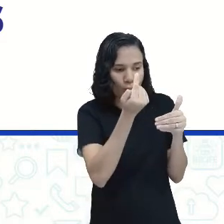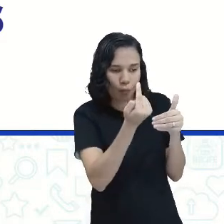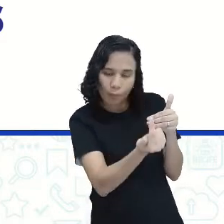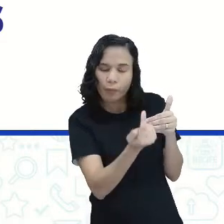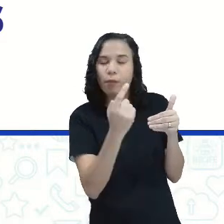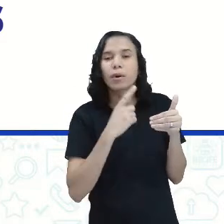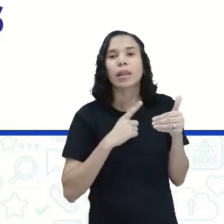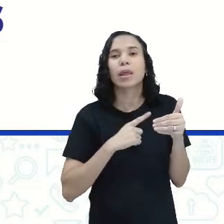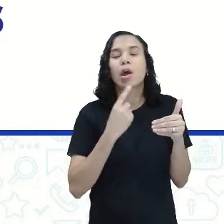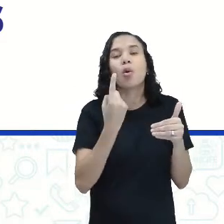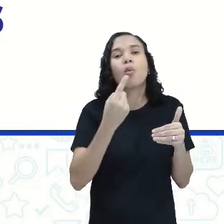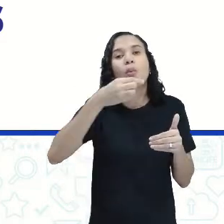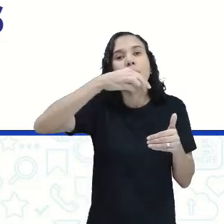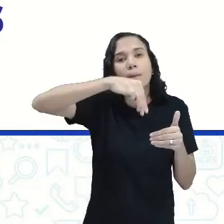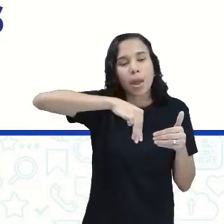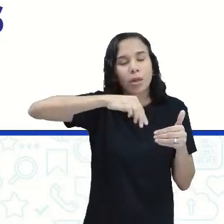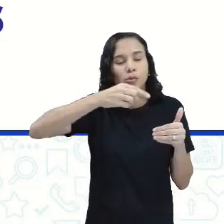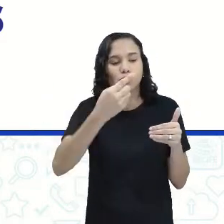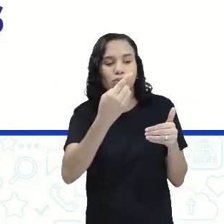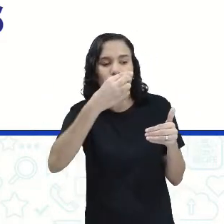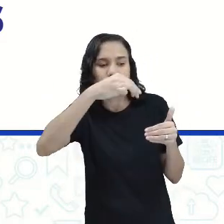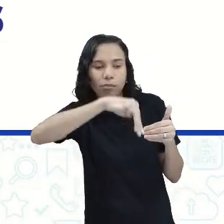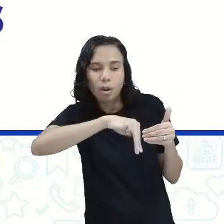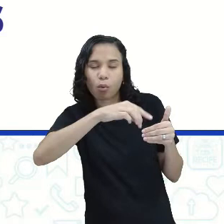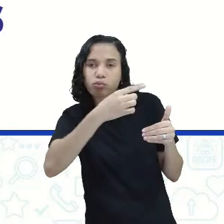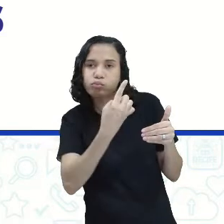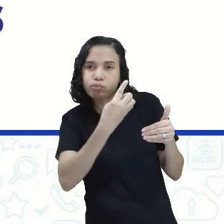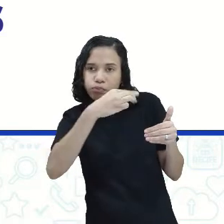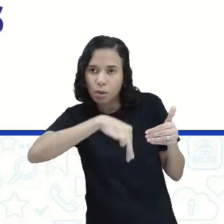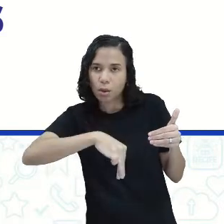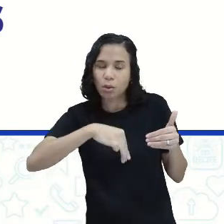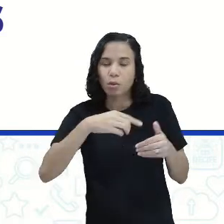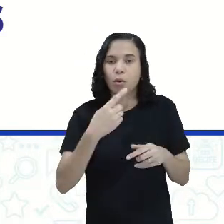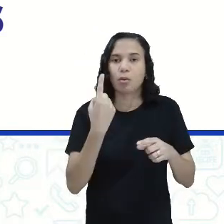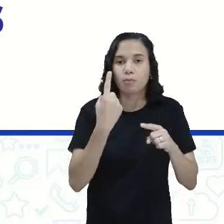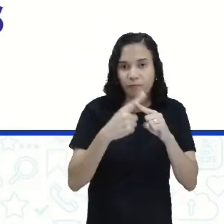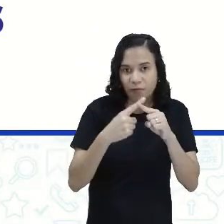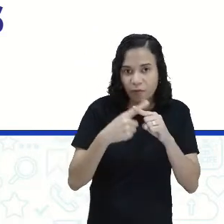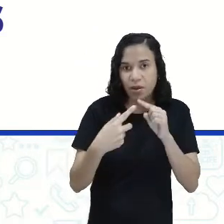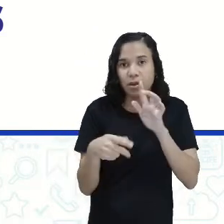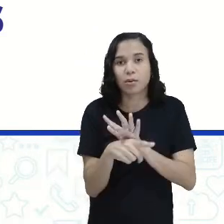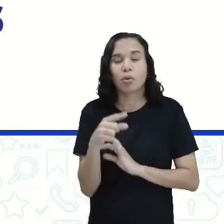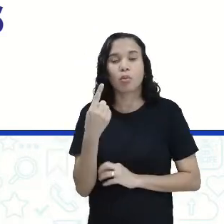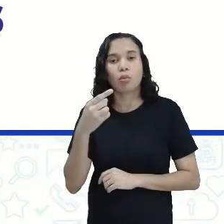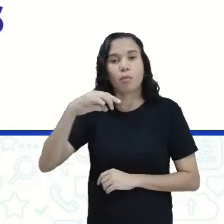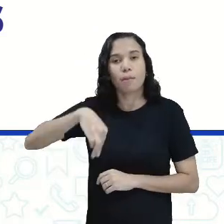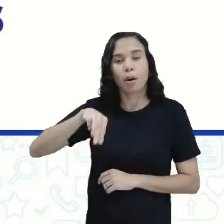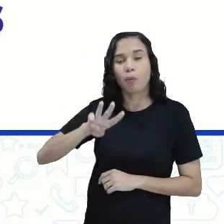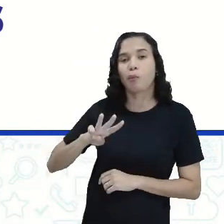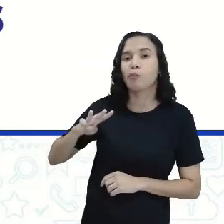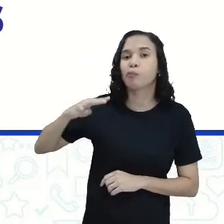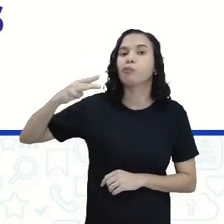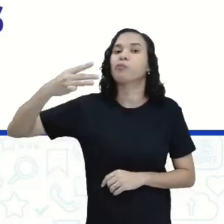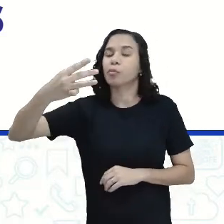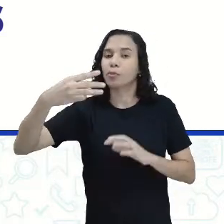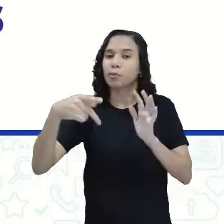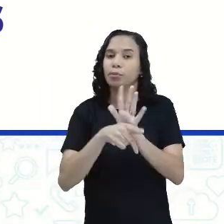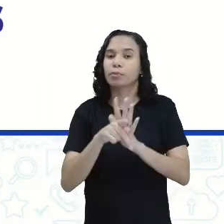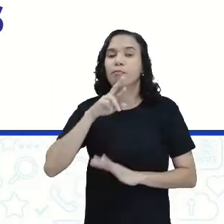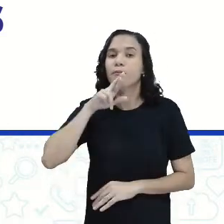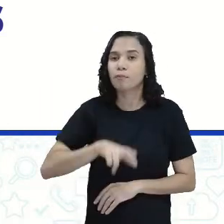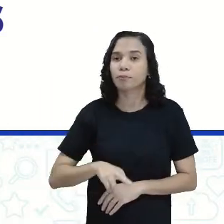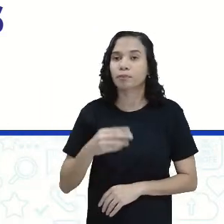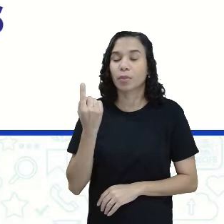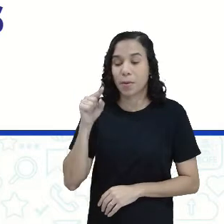tenho 1 metro, 1 metro e 1 metro. E se eu multiplicar 1 metro por 1 metro por 1 metro, dá 1 metro cúbico. E 1 metro cúbico equivale